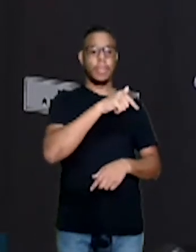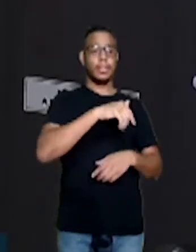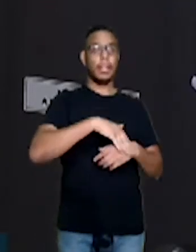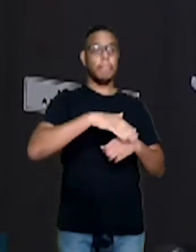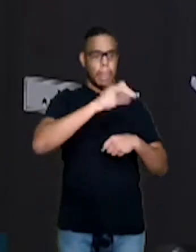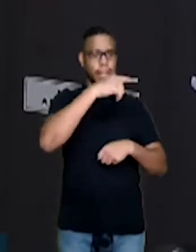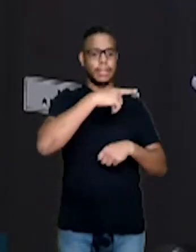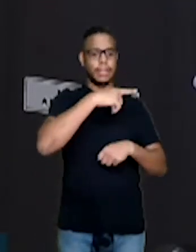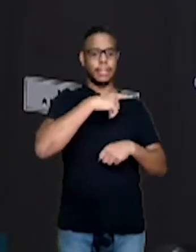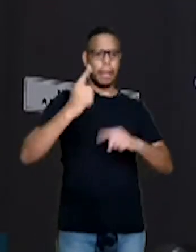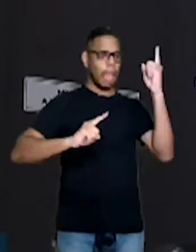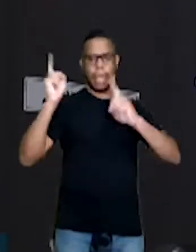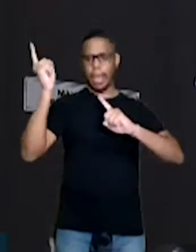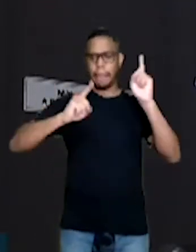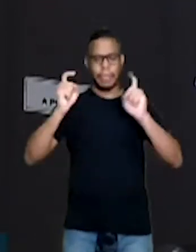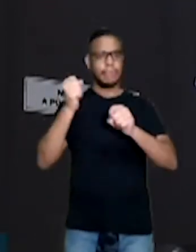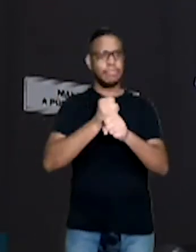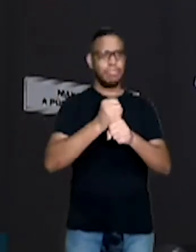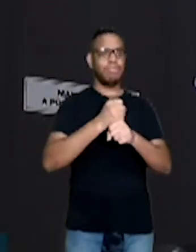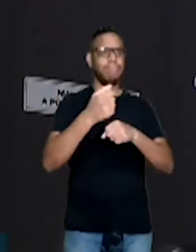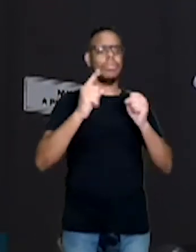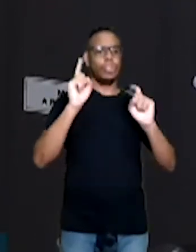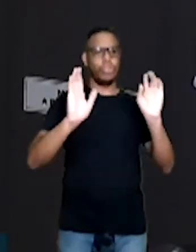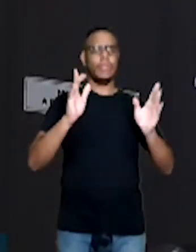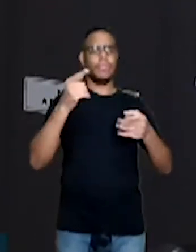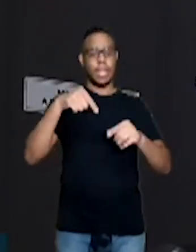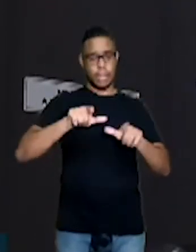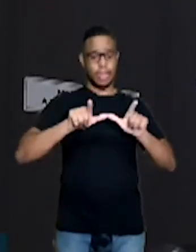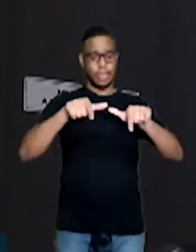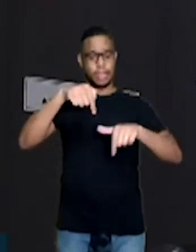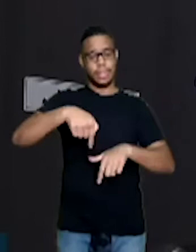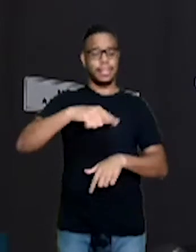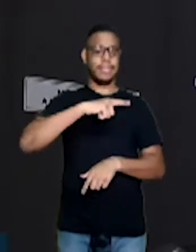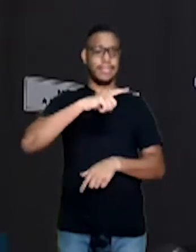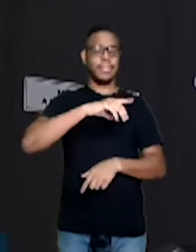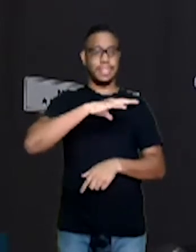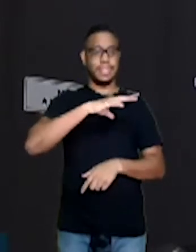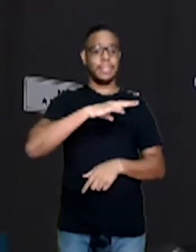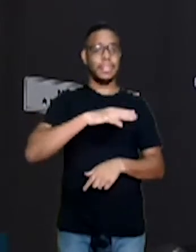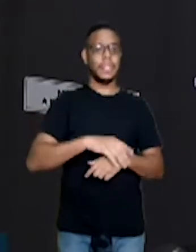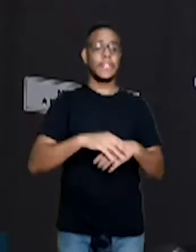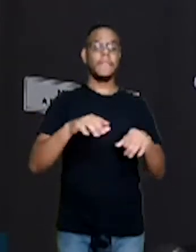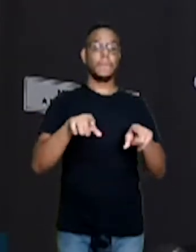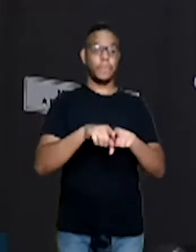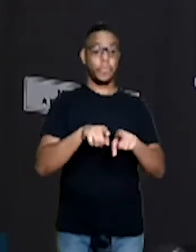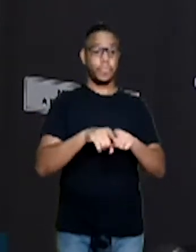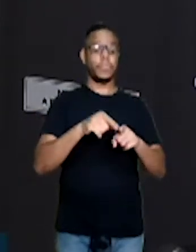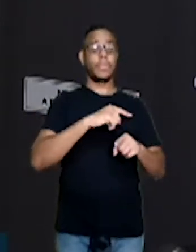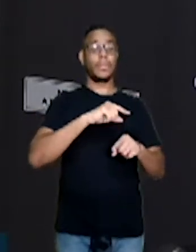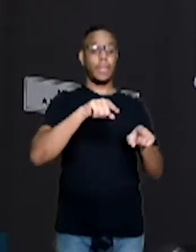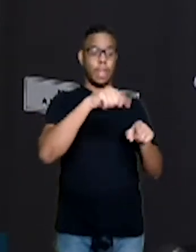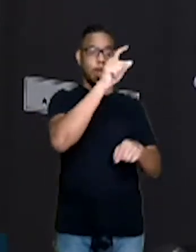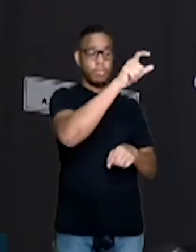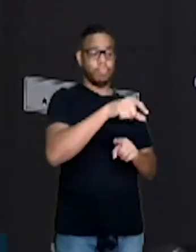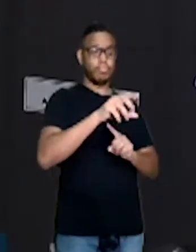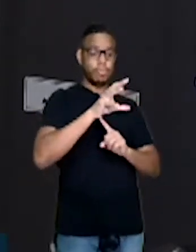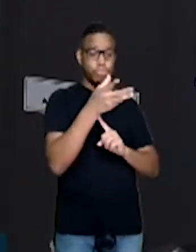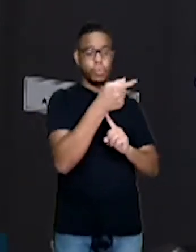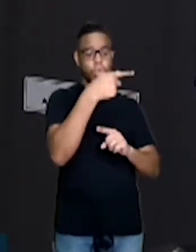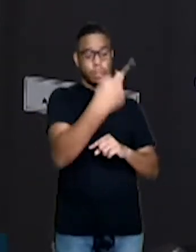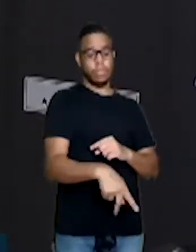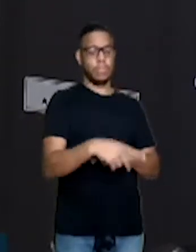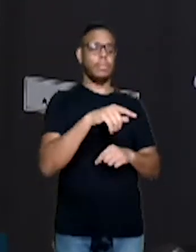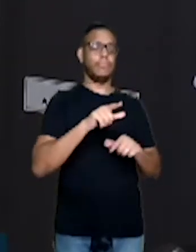carnavalescos que Bauru já teve, e também um dos maiores artistas de Bauru.